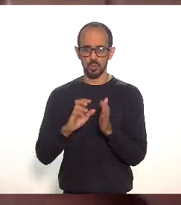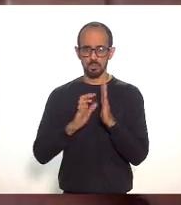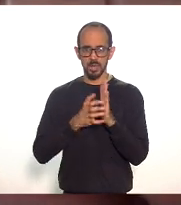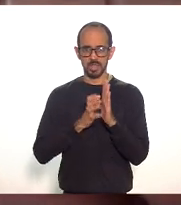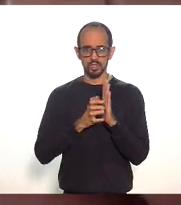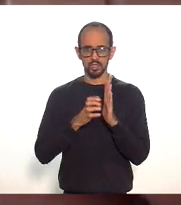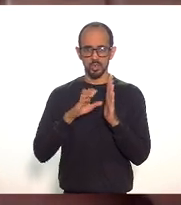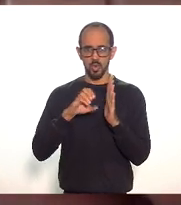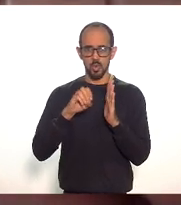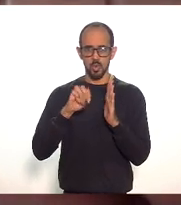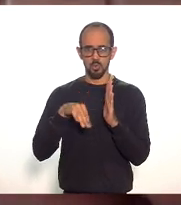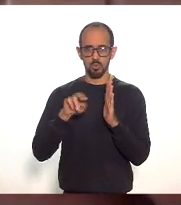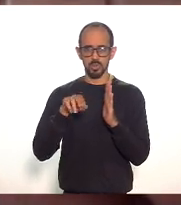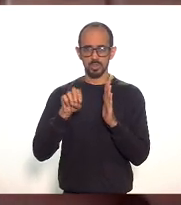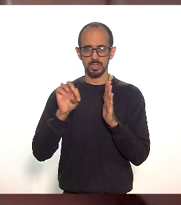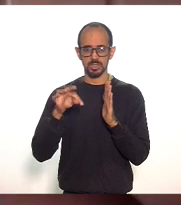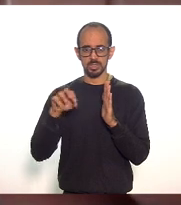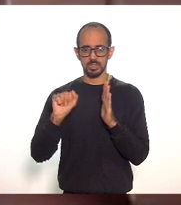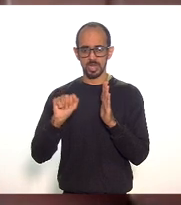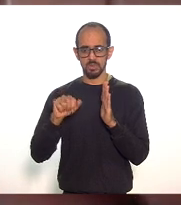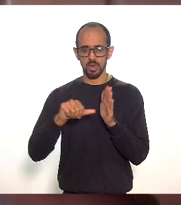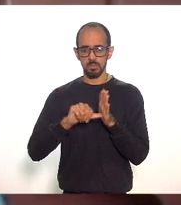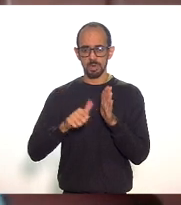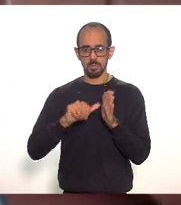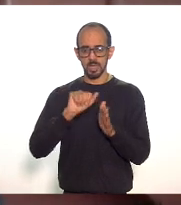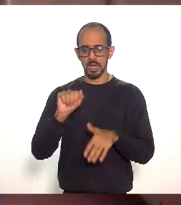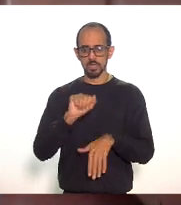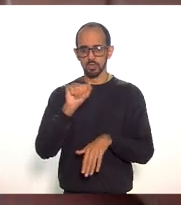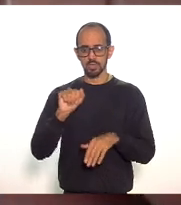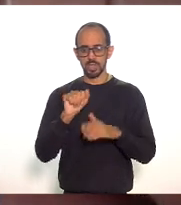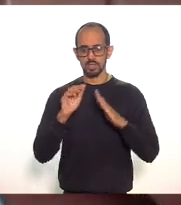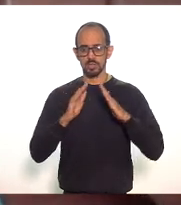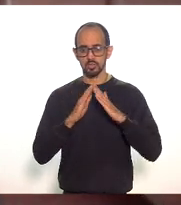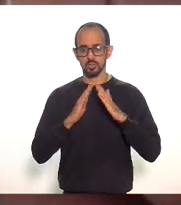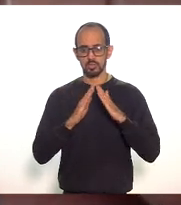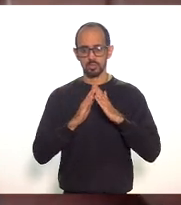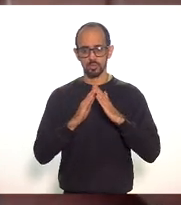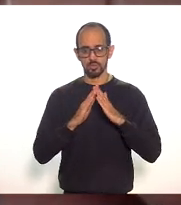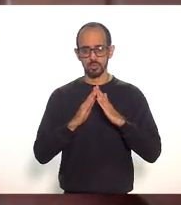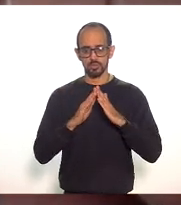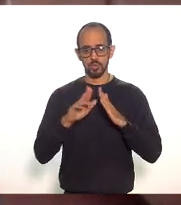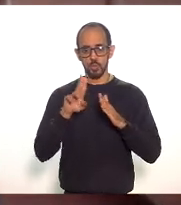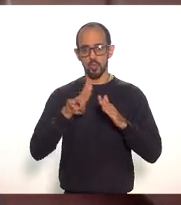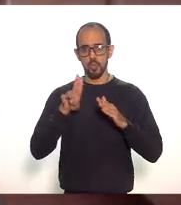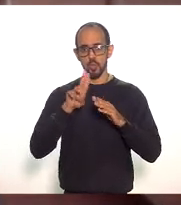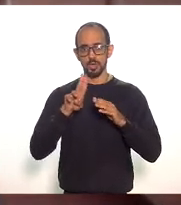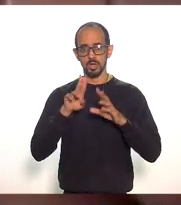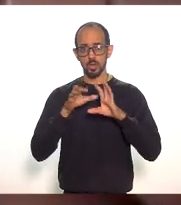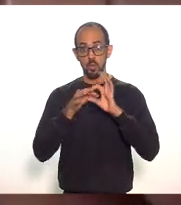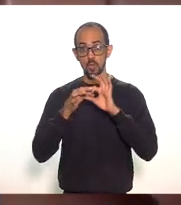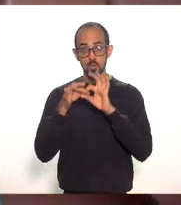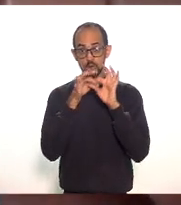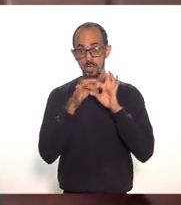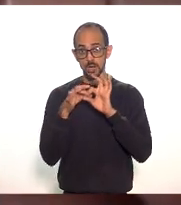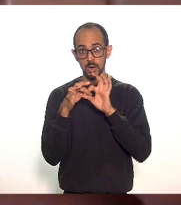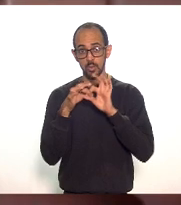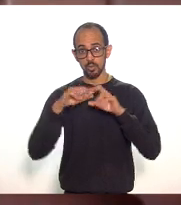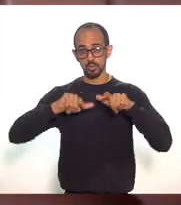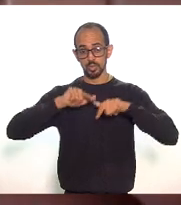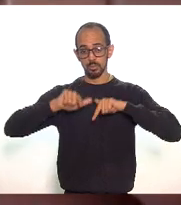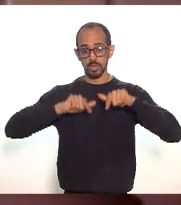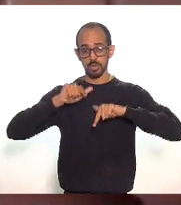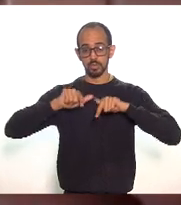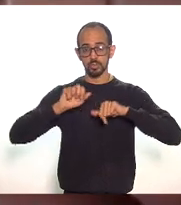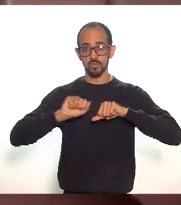sendo a primeira associação de moradores à época, União dos Trabalhadores e Trabalhadoras Favelados do Borel,